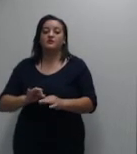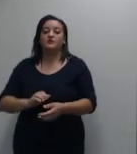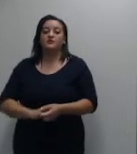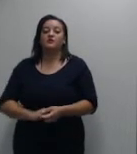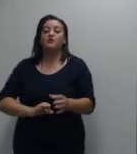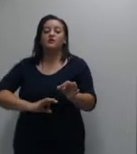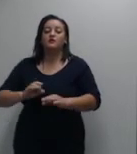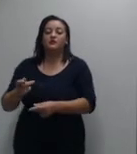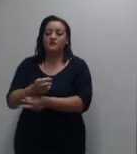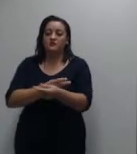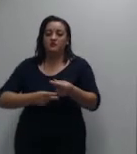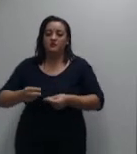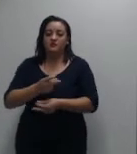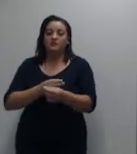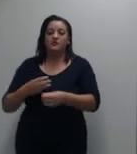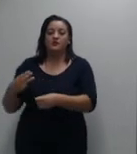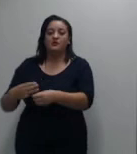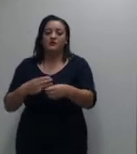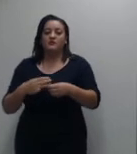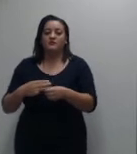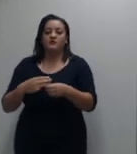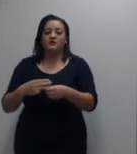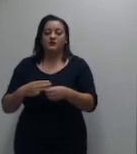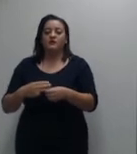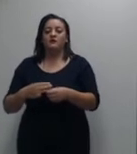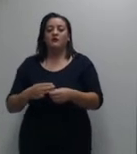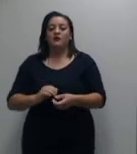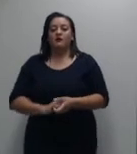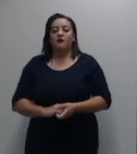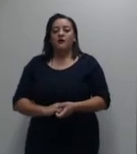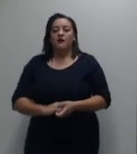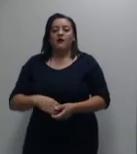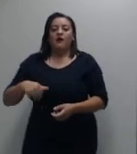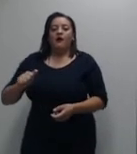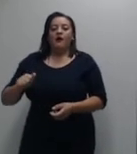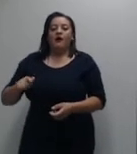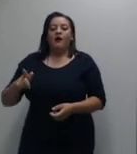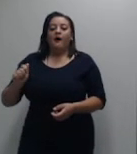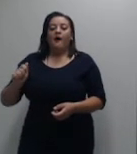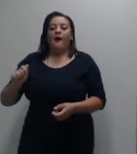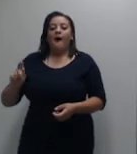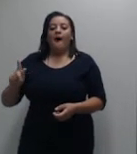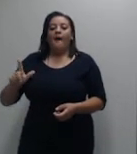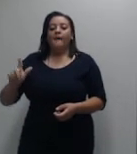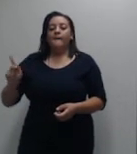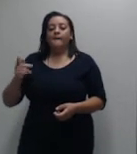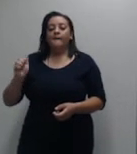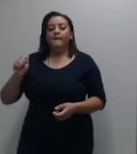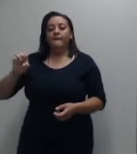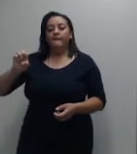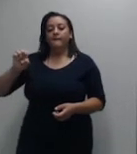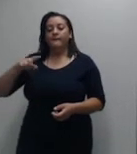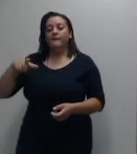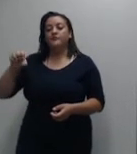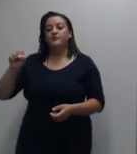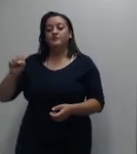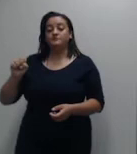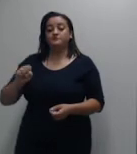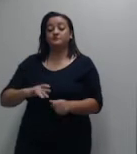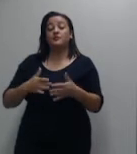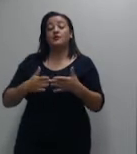do município de Magalhães de Almeida o estado em todo o Maranhão